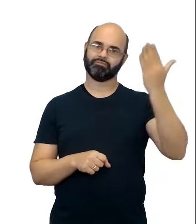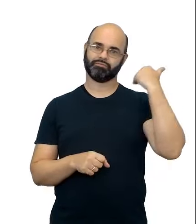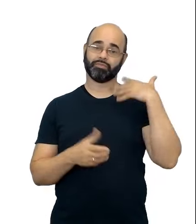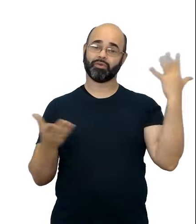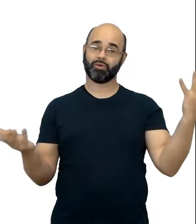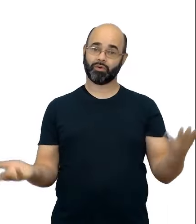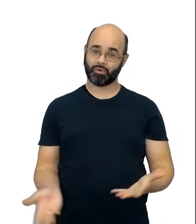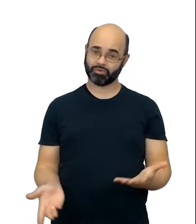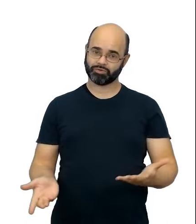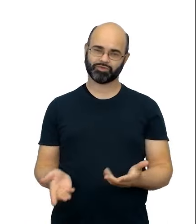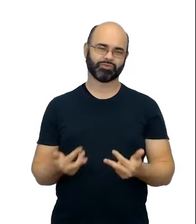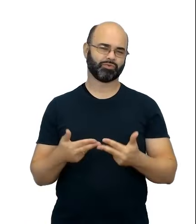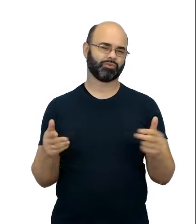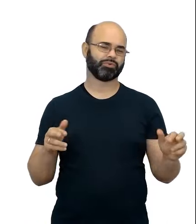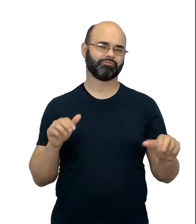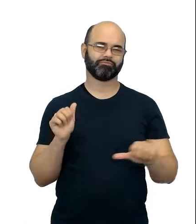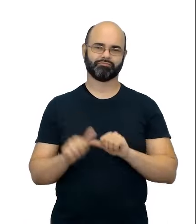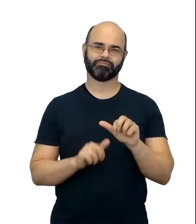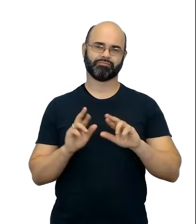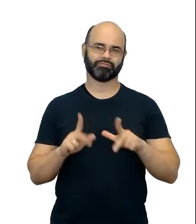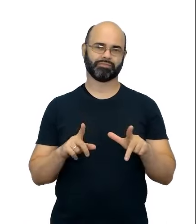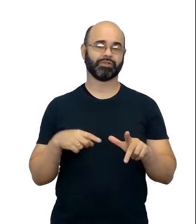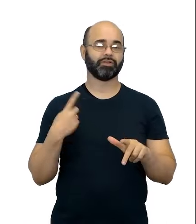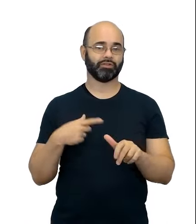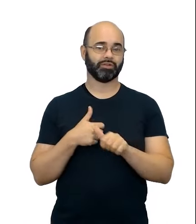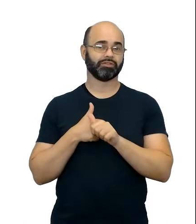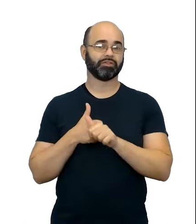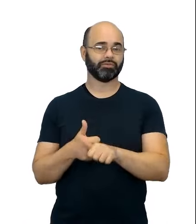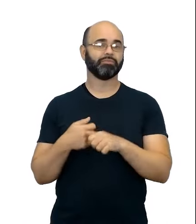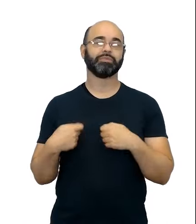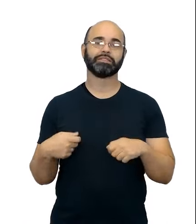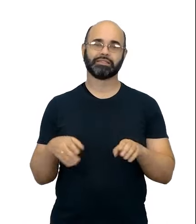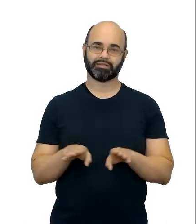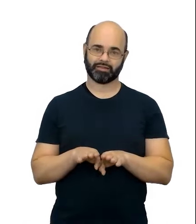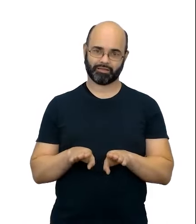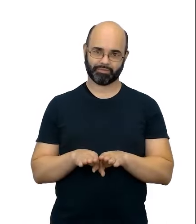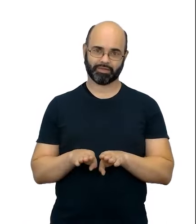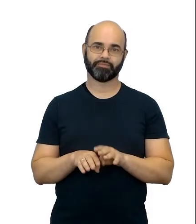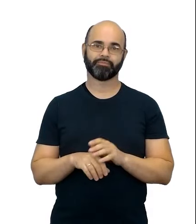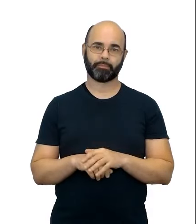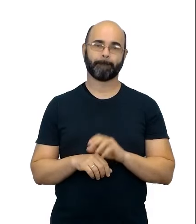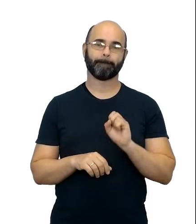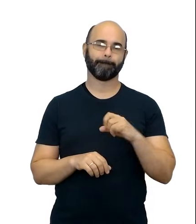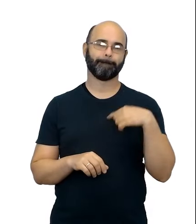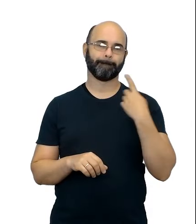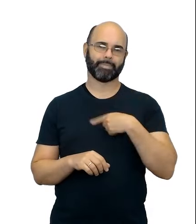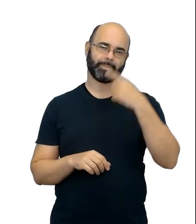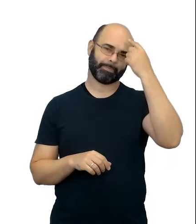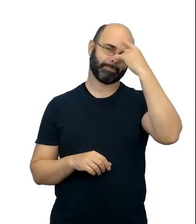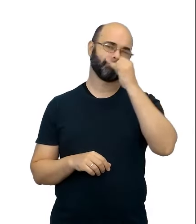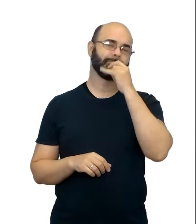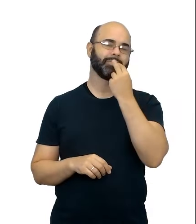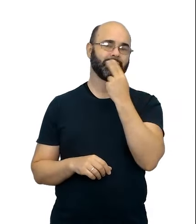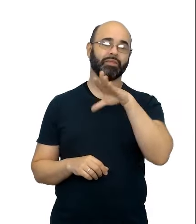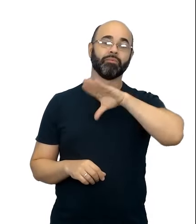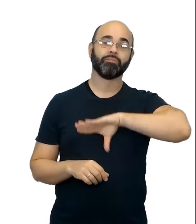mudaram e nós precisamos acompanhar essas mudanças também quando pensamos no ensino de língua